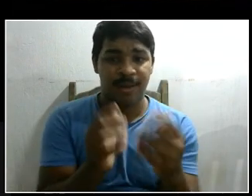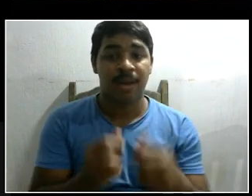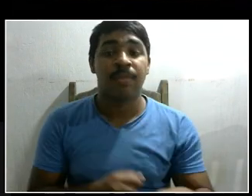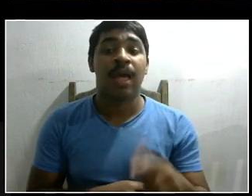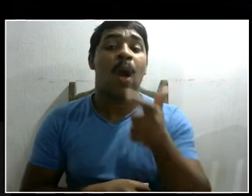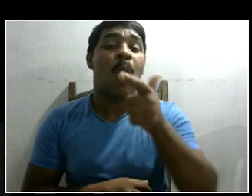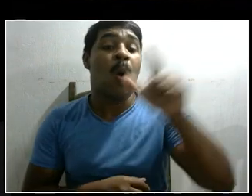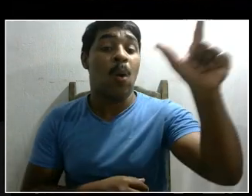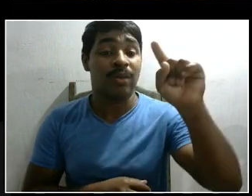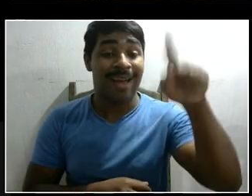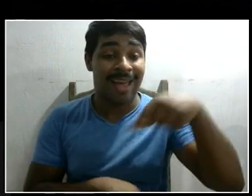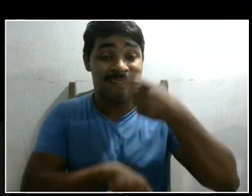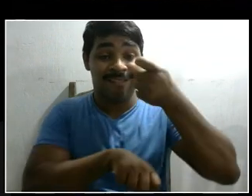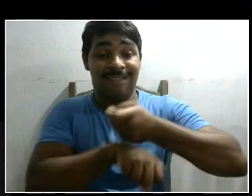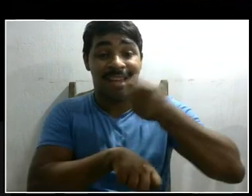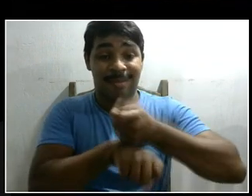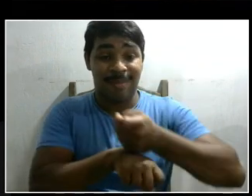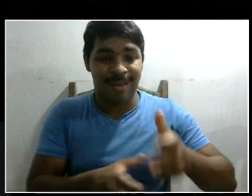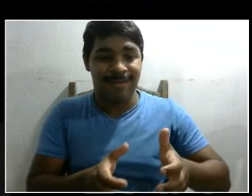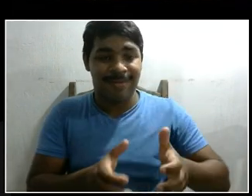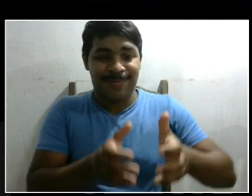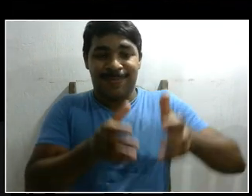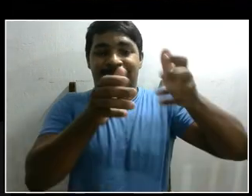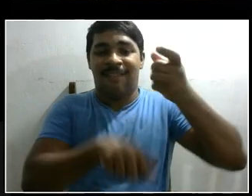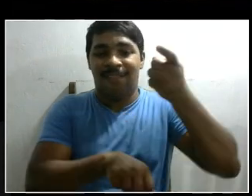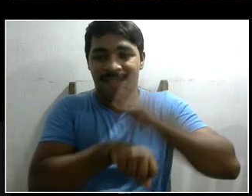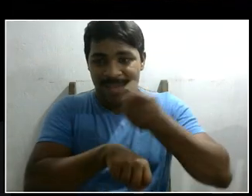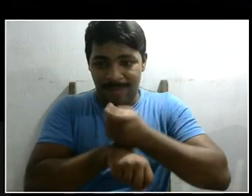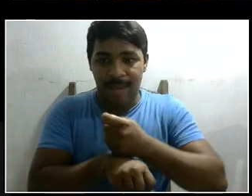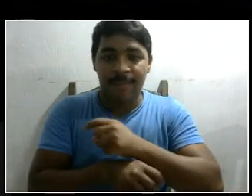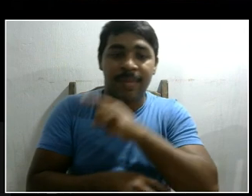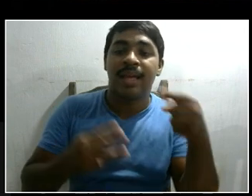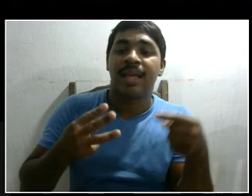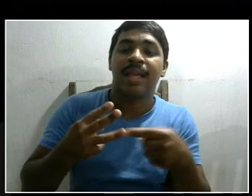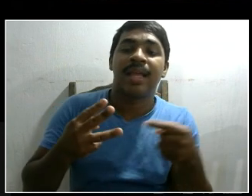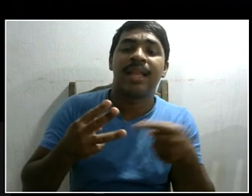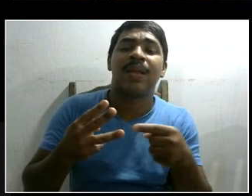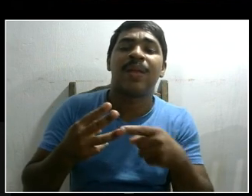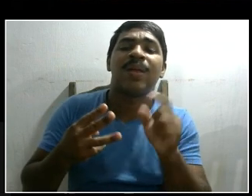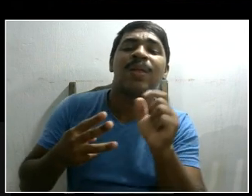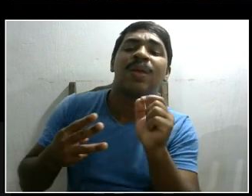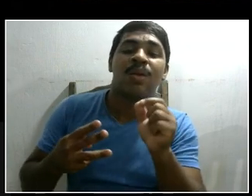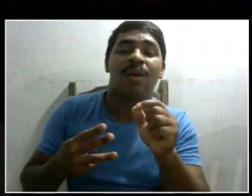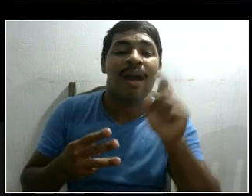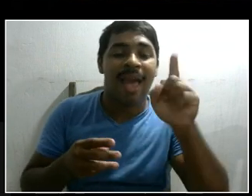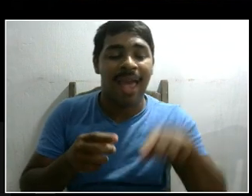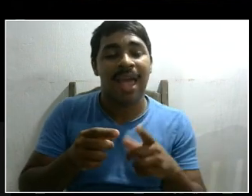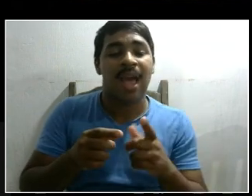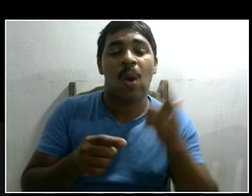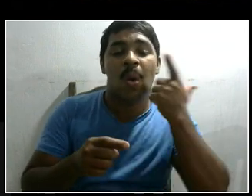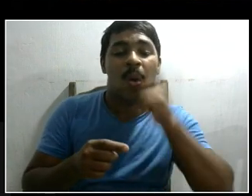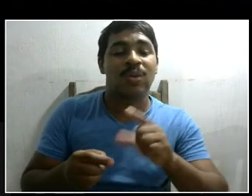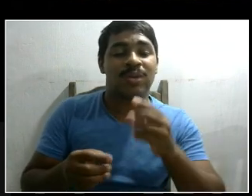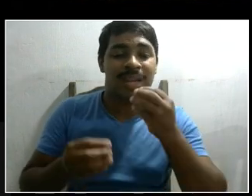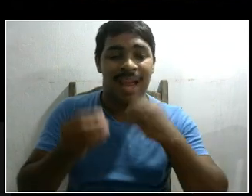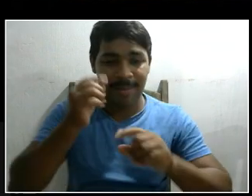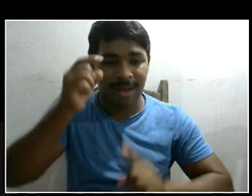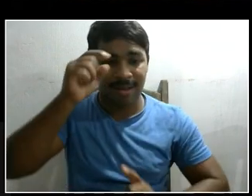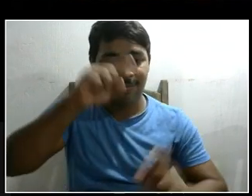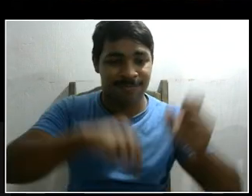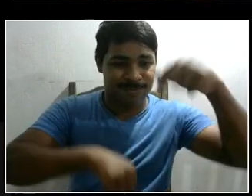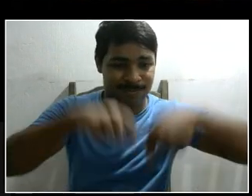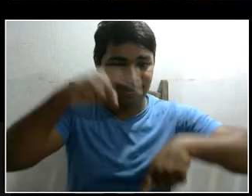esclerênquima. Tecidos de condução de seiva, que é representado pelo xilema e pelo floema. Acredito que vocês já tenham